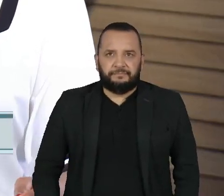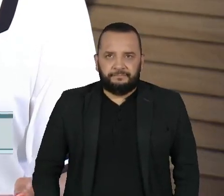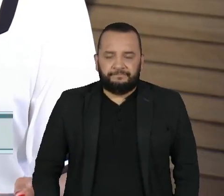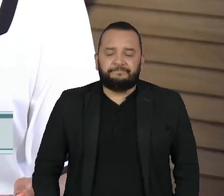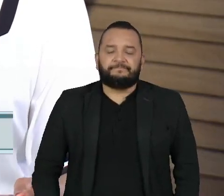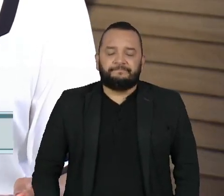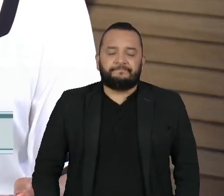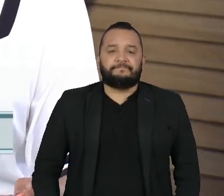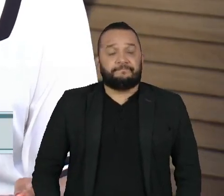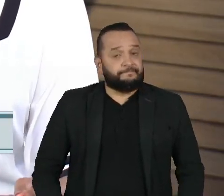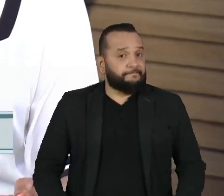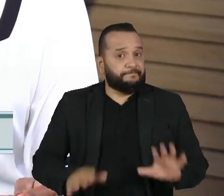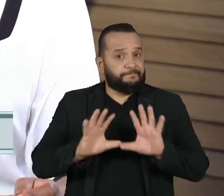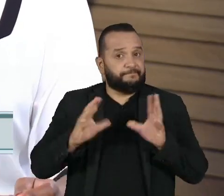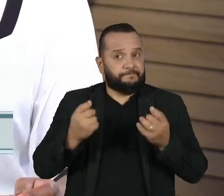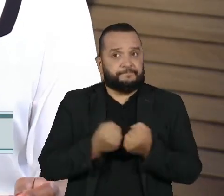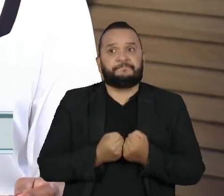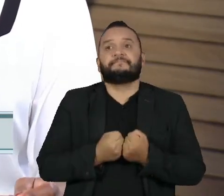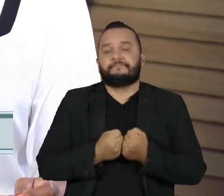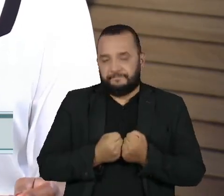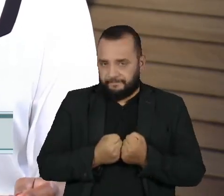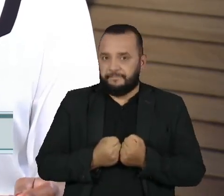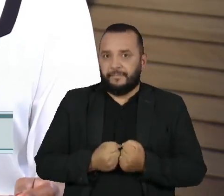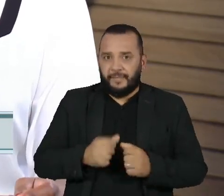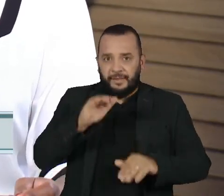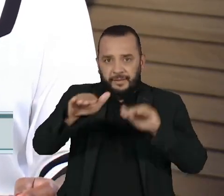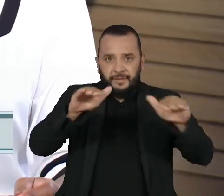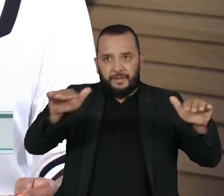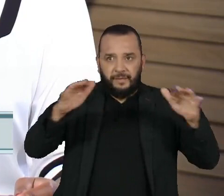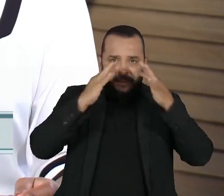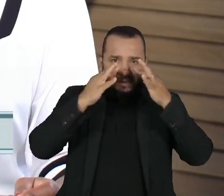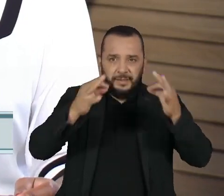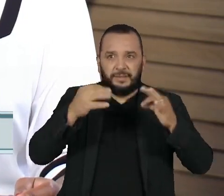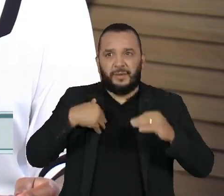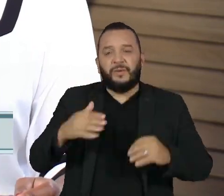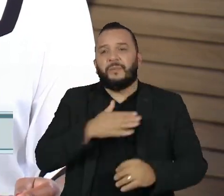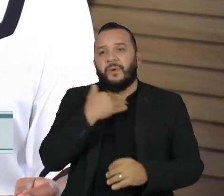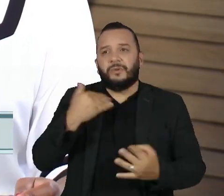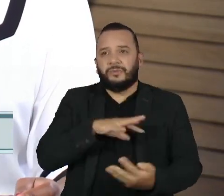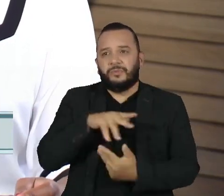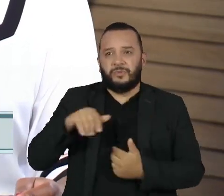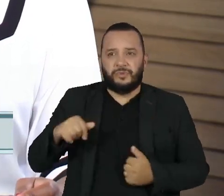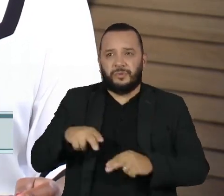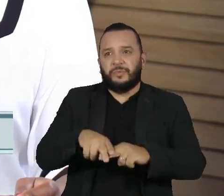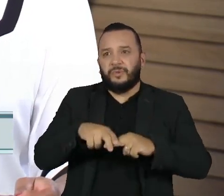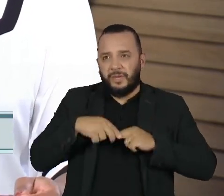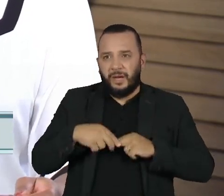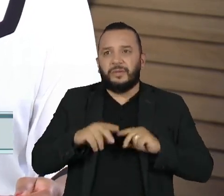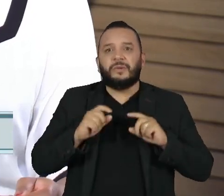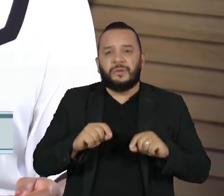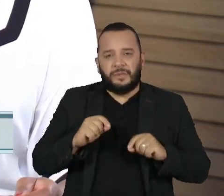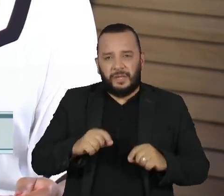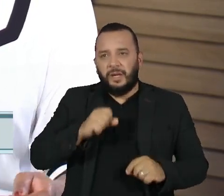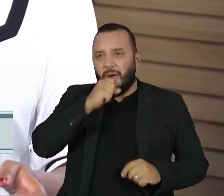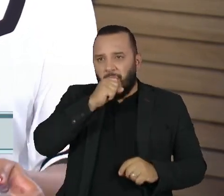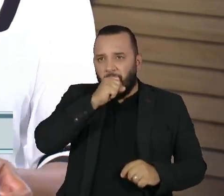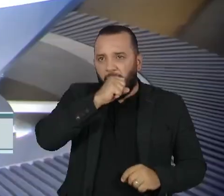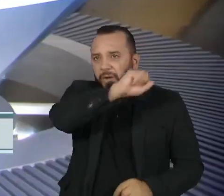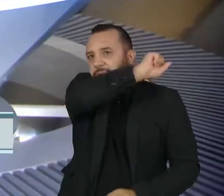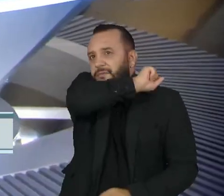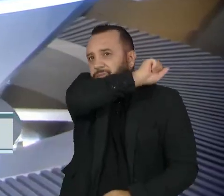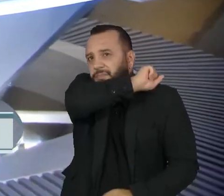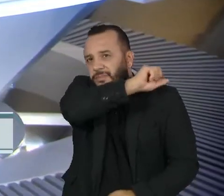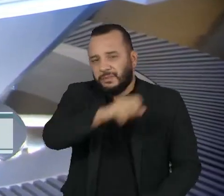A Organização Mundial da Saúde lançou um alerta sobre o aumento de mortes no mundo causadas pela tuberculose.